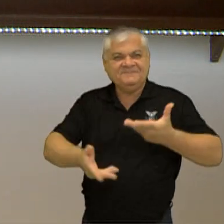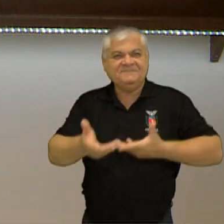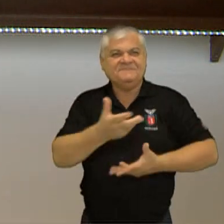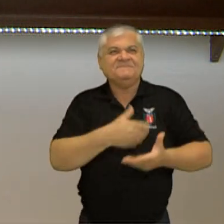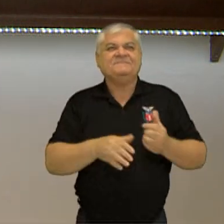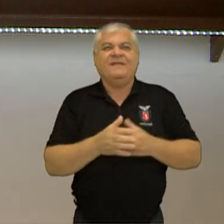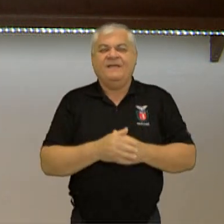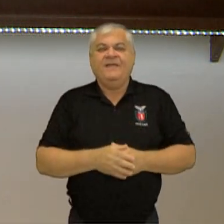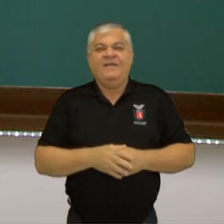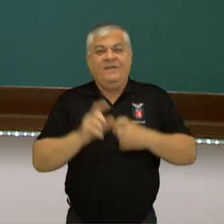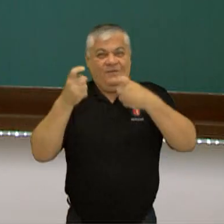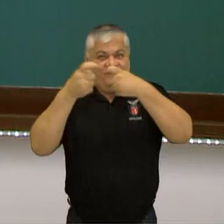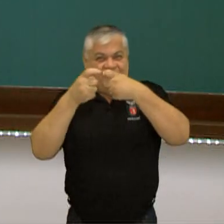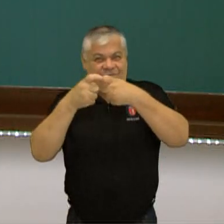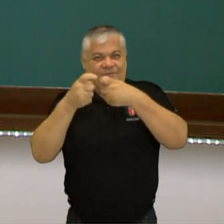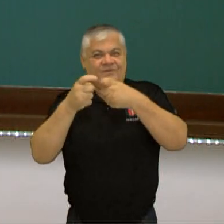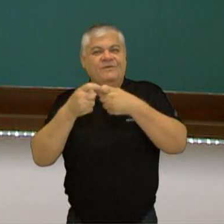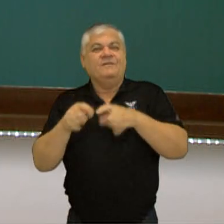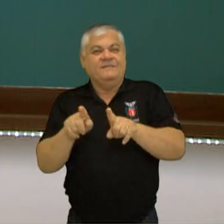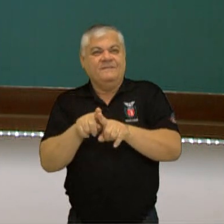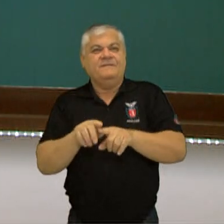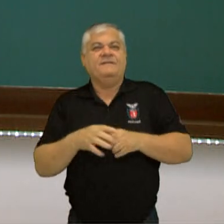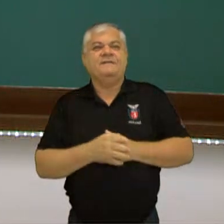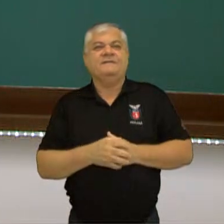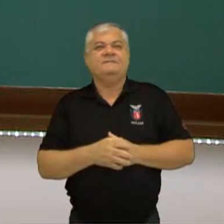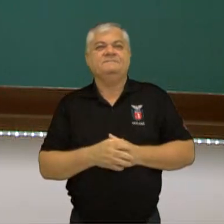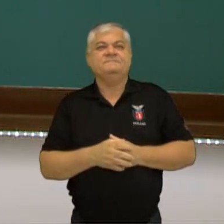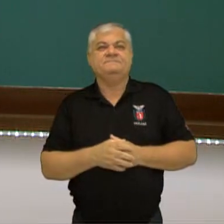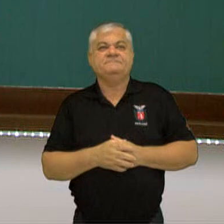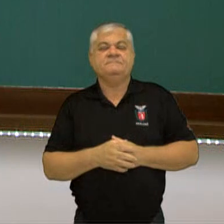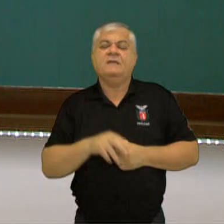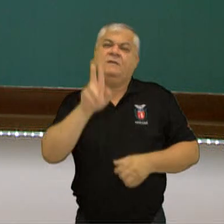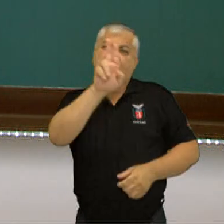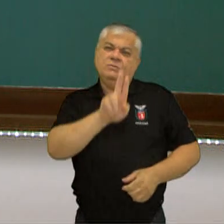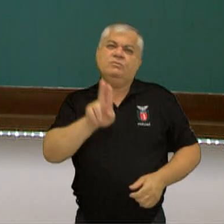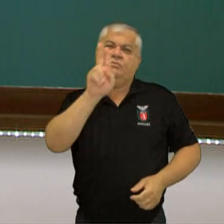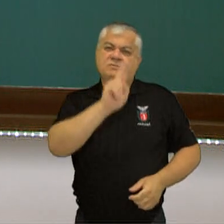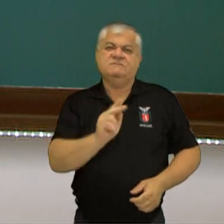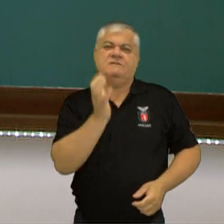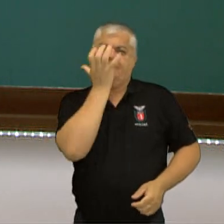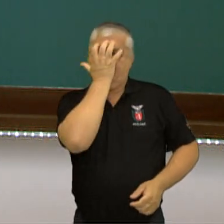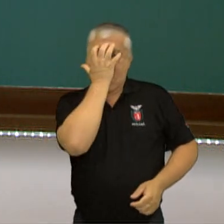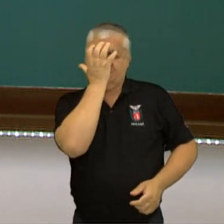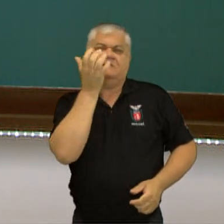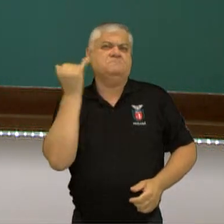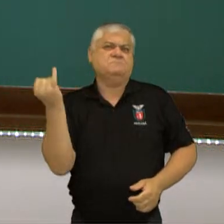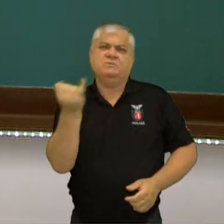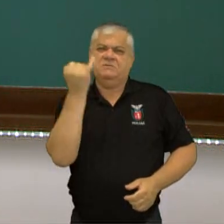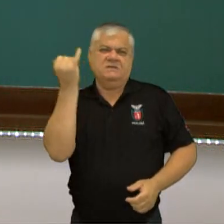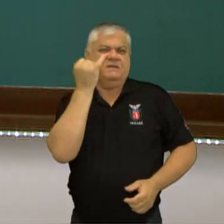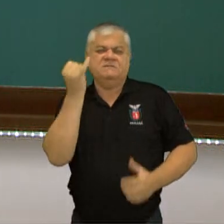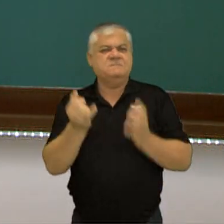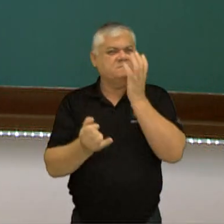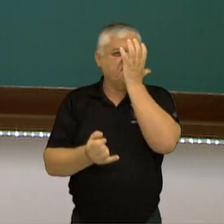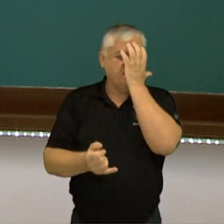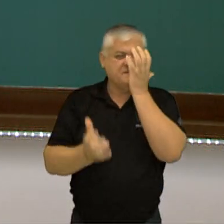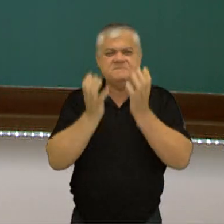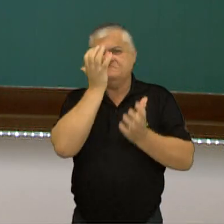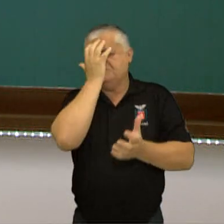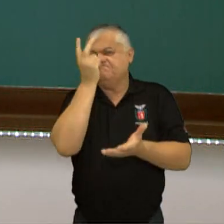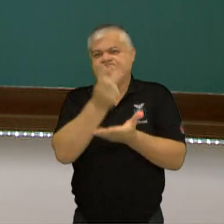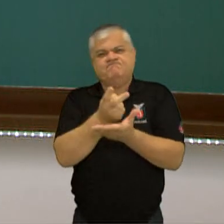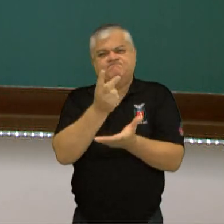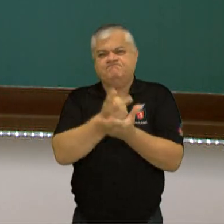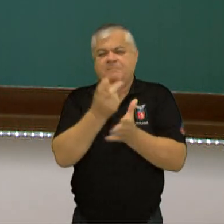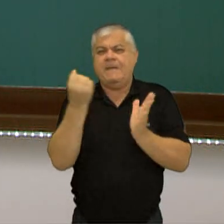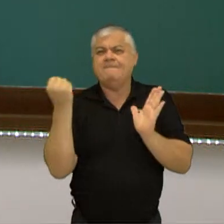fazer justamente essa pausa na ação. Tá? E as máscaras, que é tão importante, que a gente viu a concepção, é